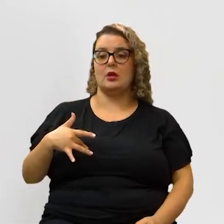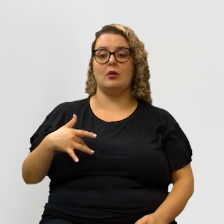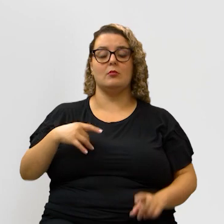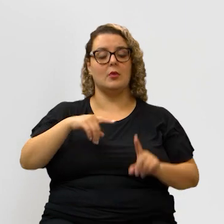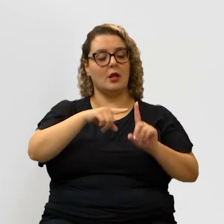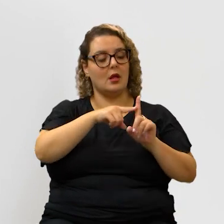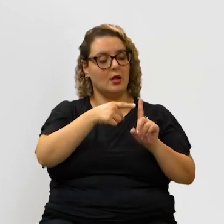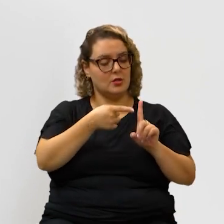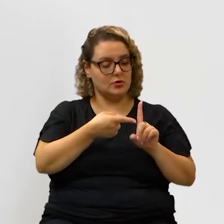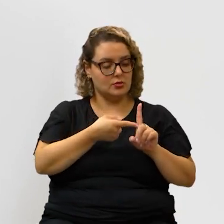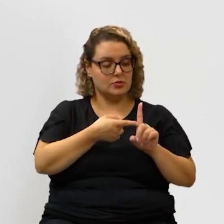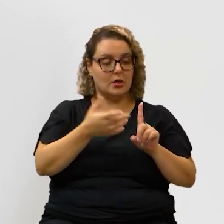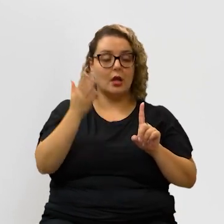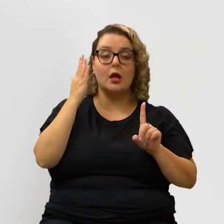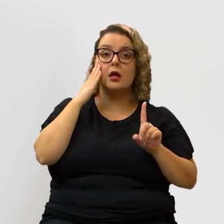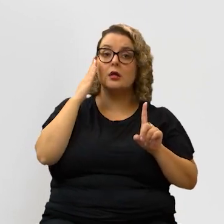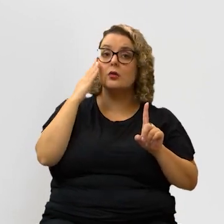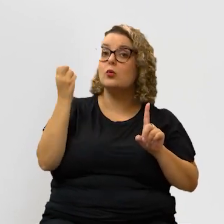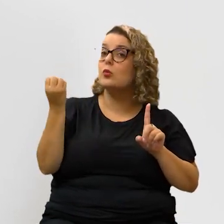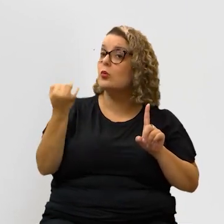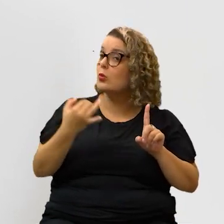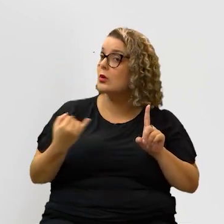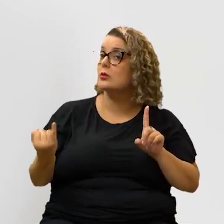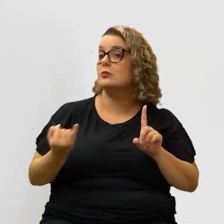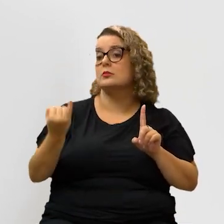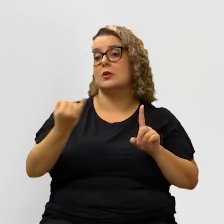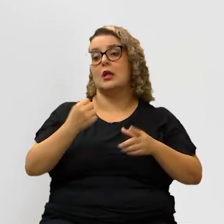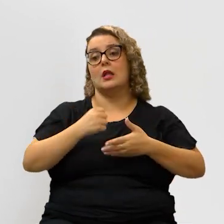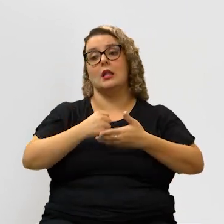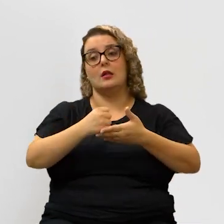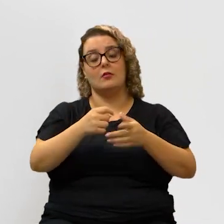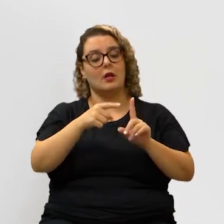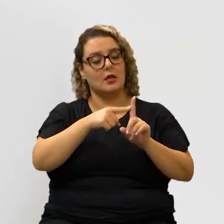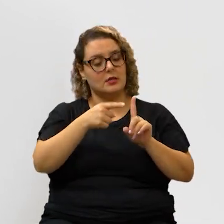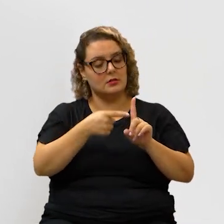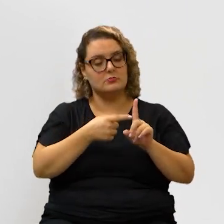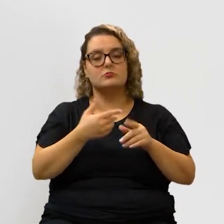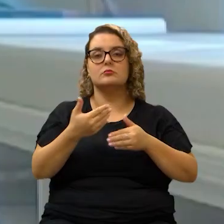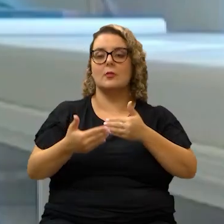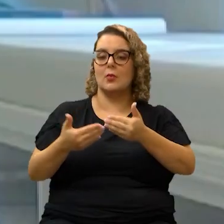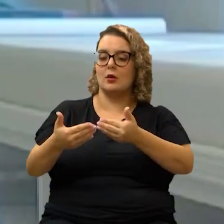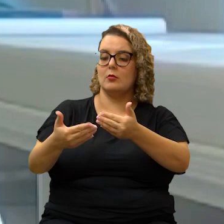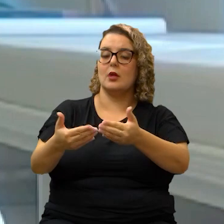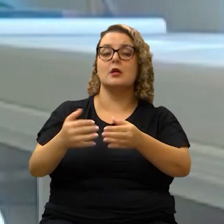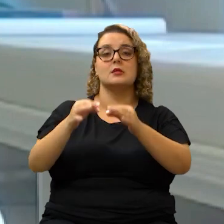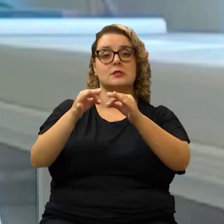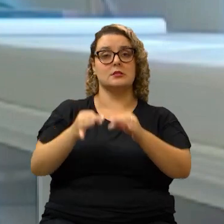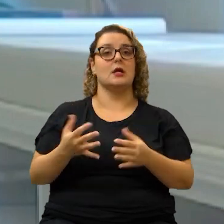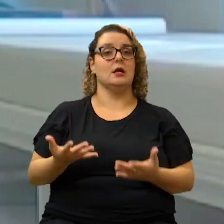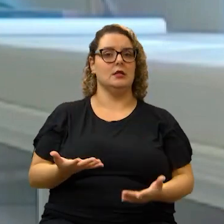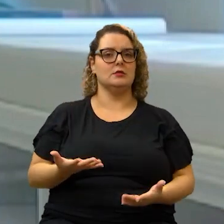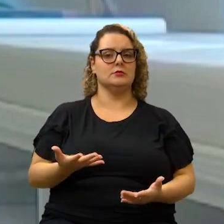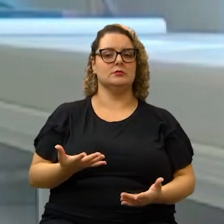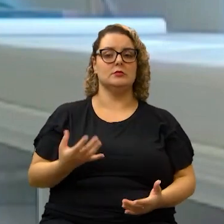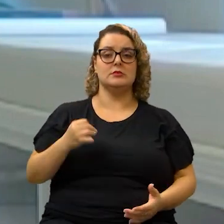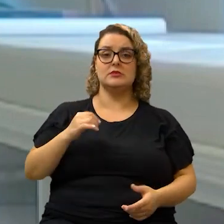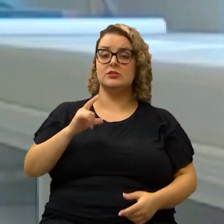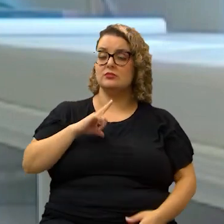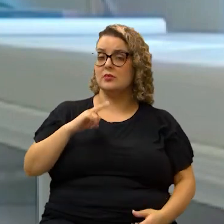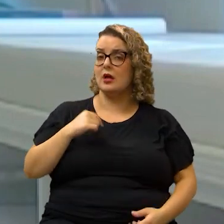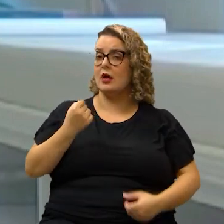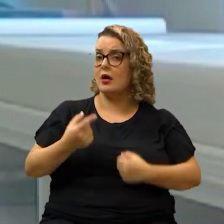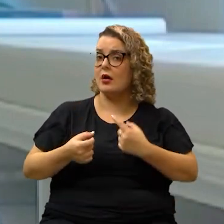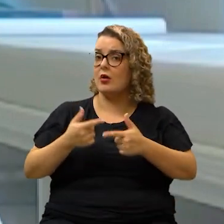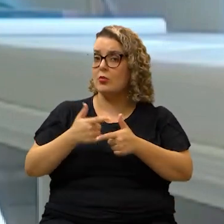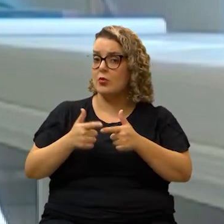de uma forma adequada, porque se ela tiver alguma intercorrência durante a gravidez, precisar tomar antibiótico, essas coisas já